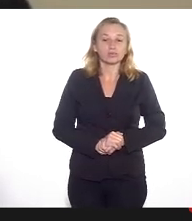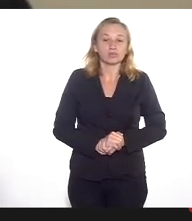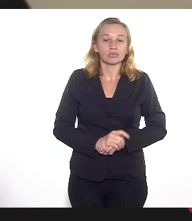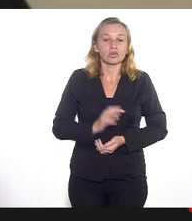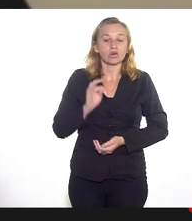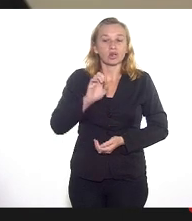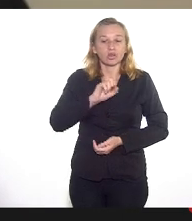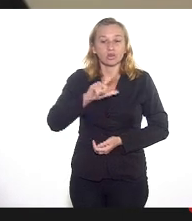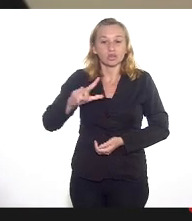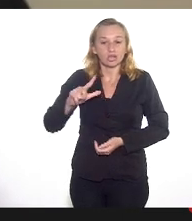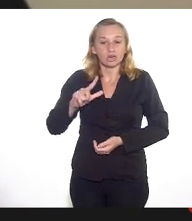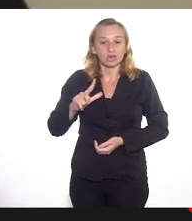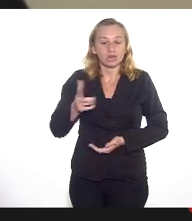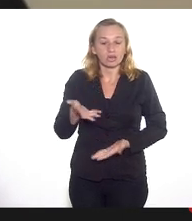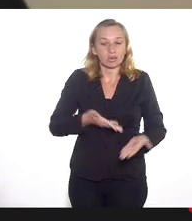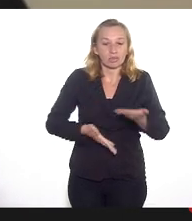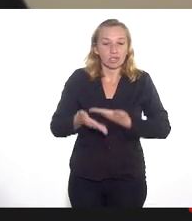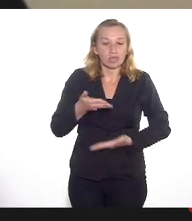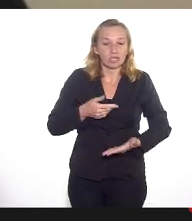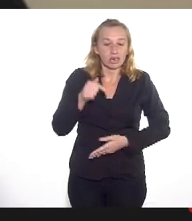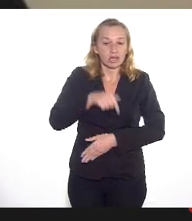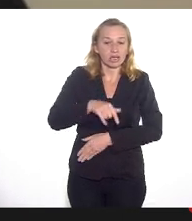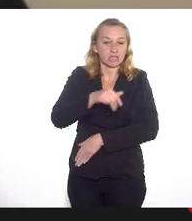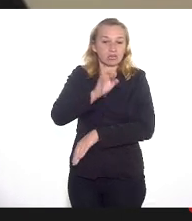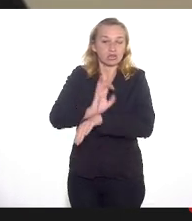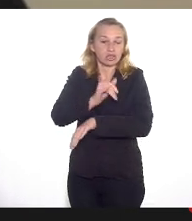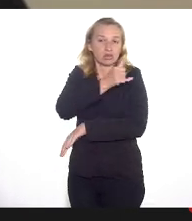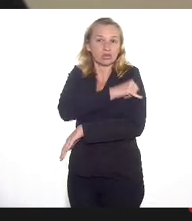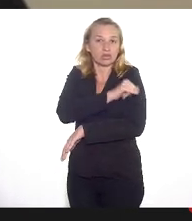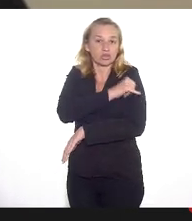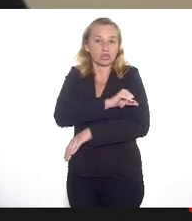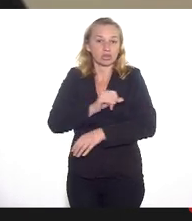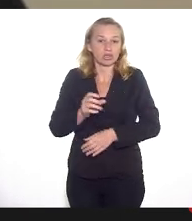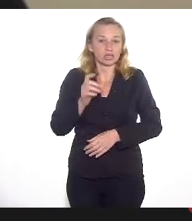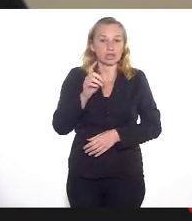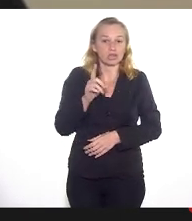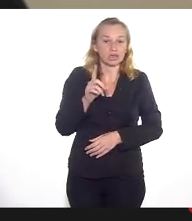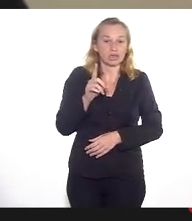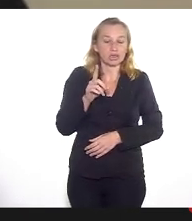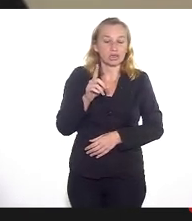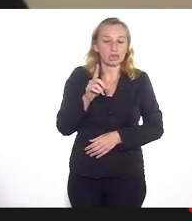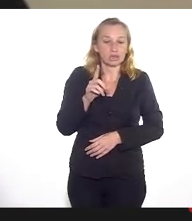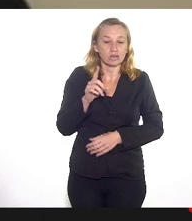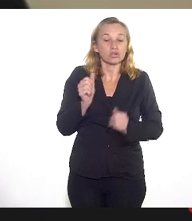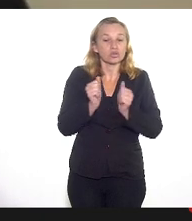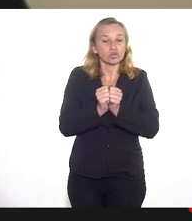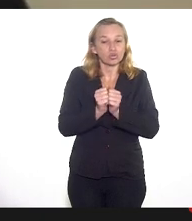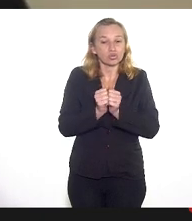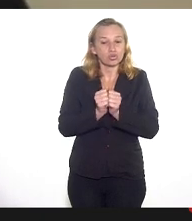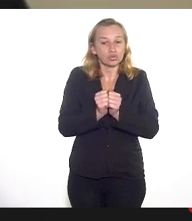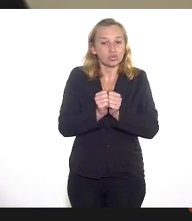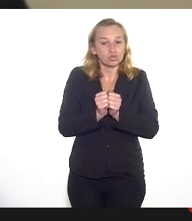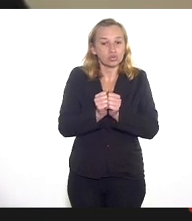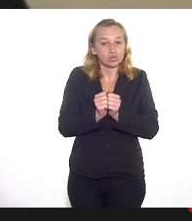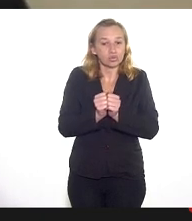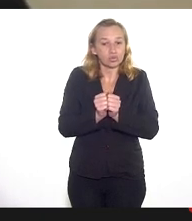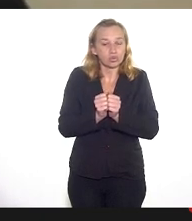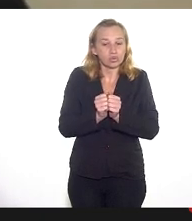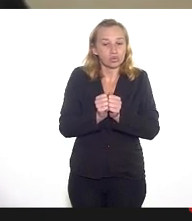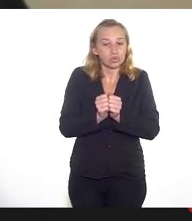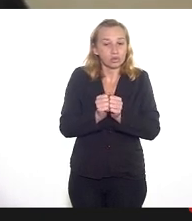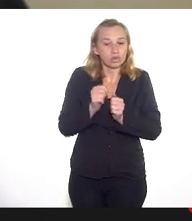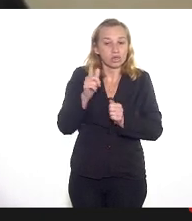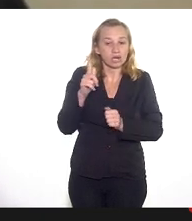a Total a gente parceiro aqui no estado do Rio de Janeiro, dentro de BMS-11A, junto com a